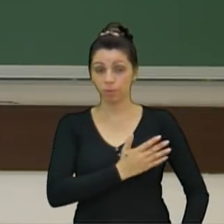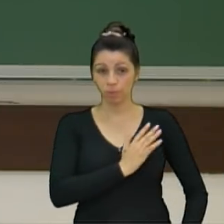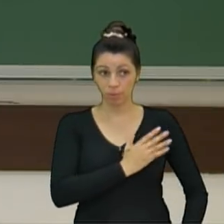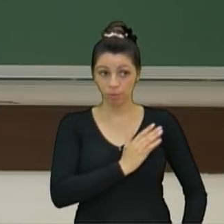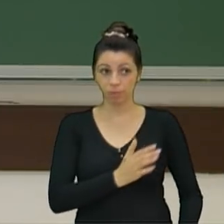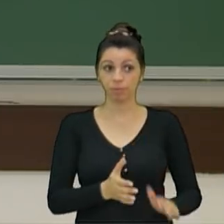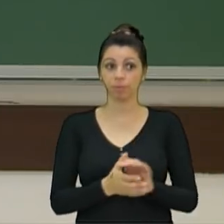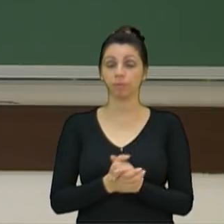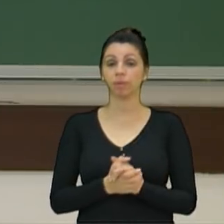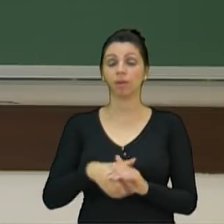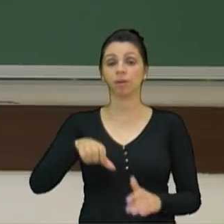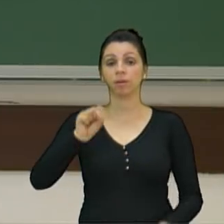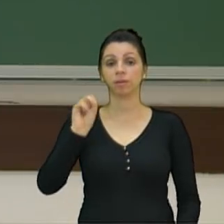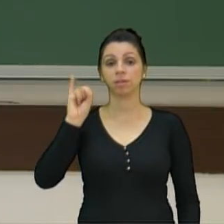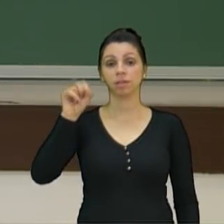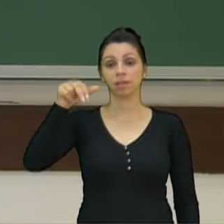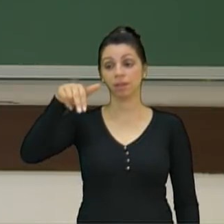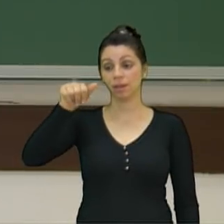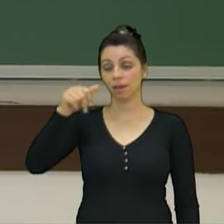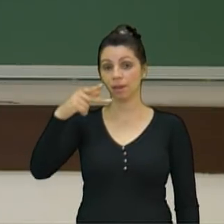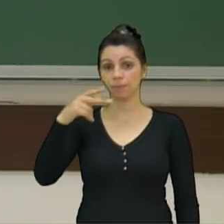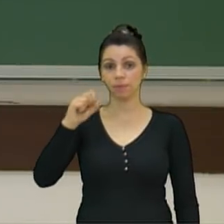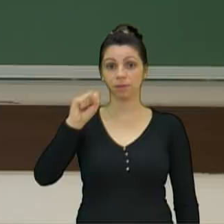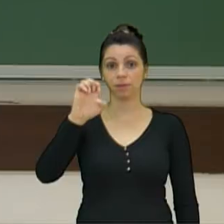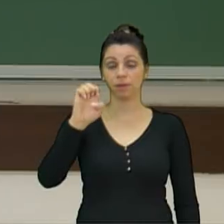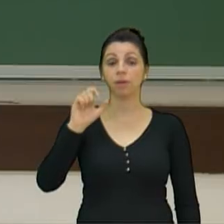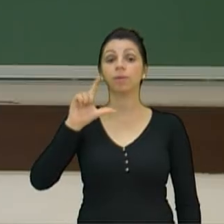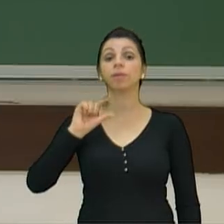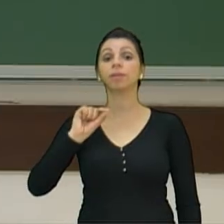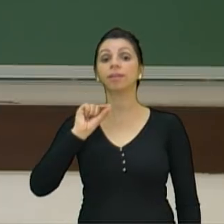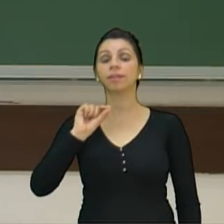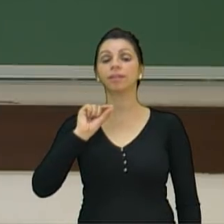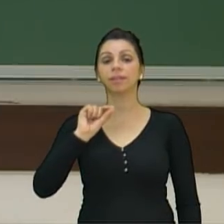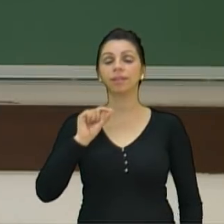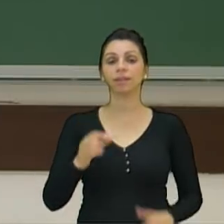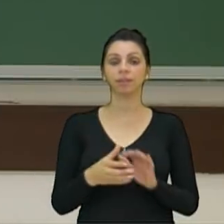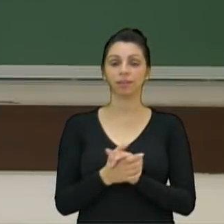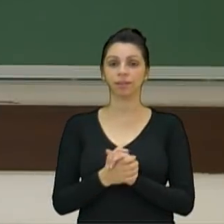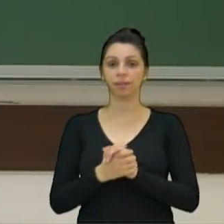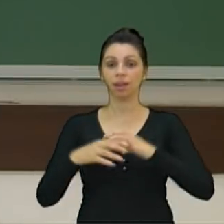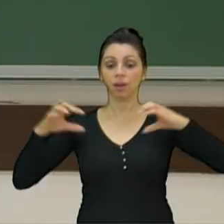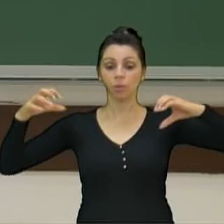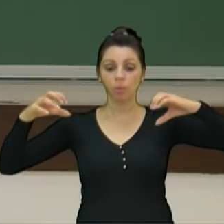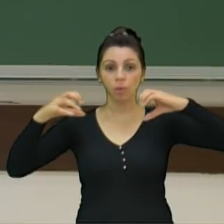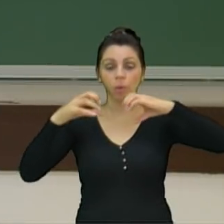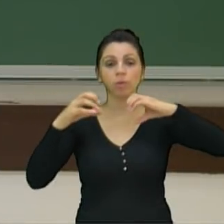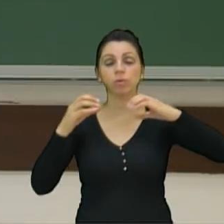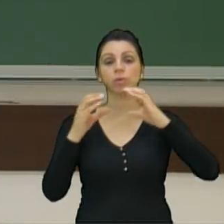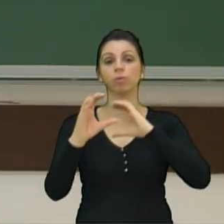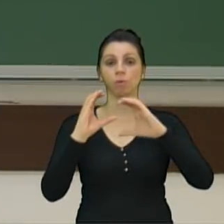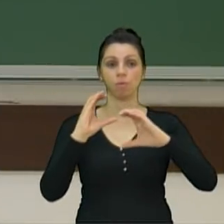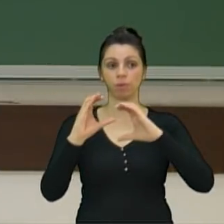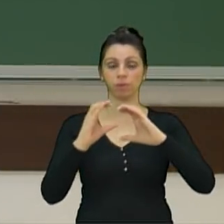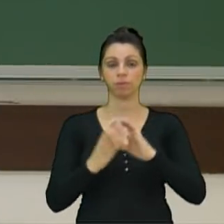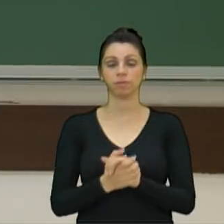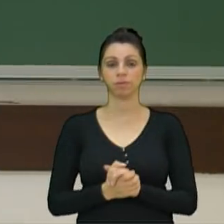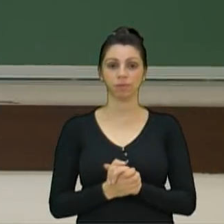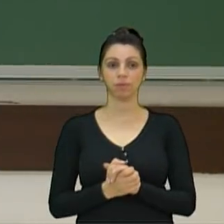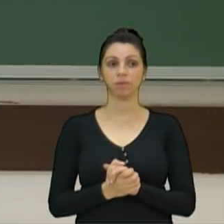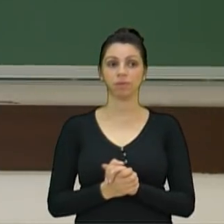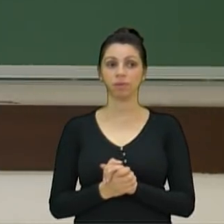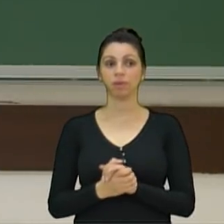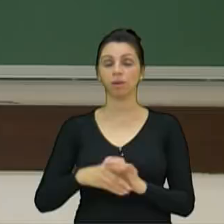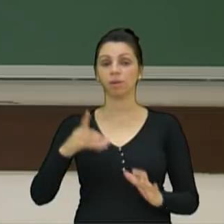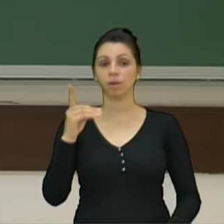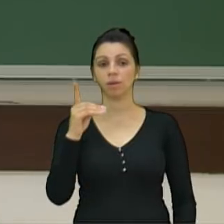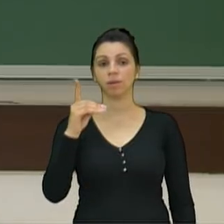um movimento, né? Uma reação lá entre os neurônios, né? De comunicação entre eles. E a diástole é um